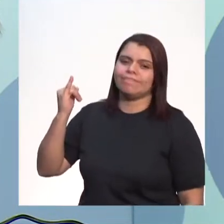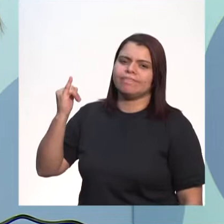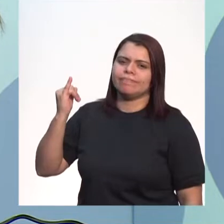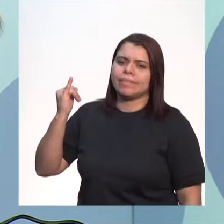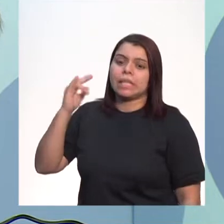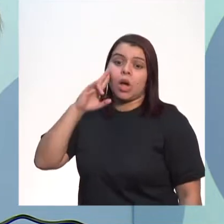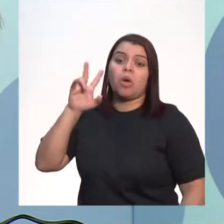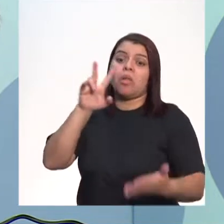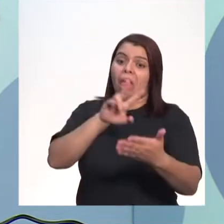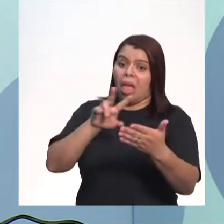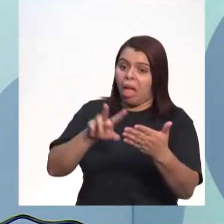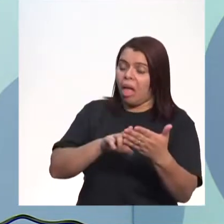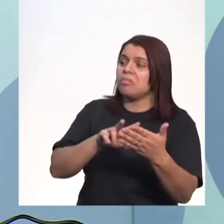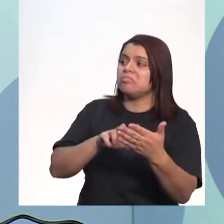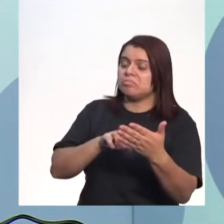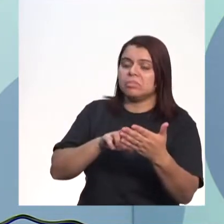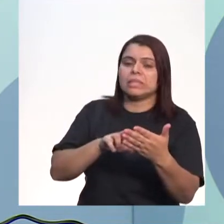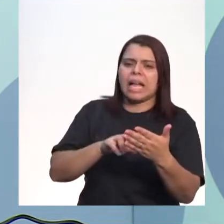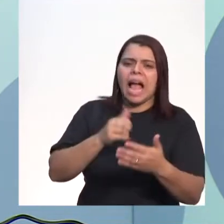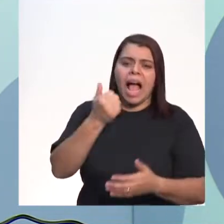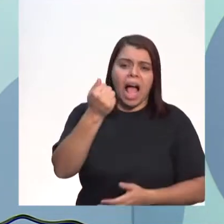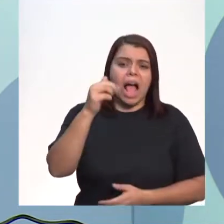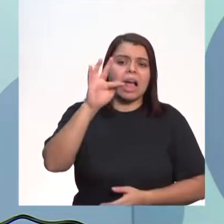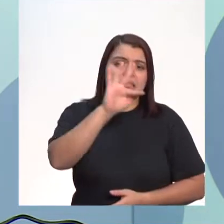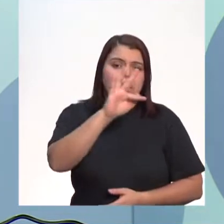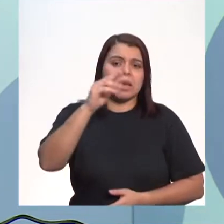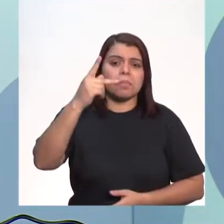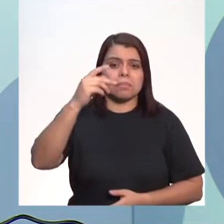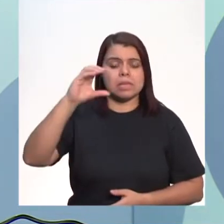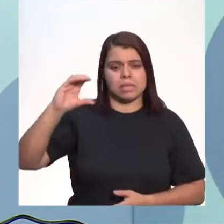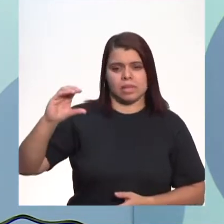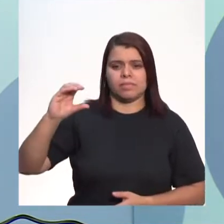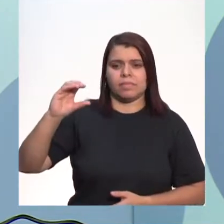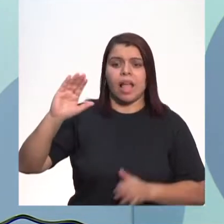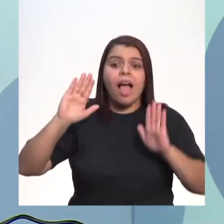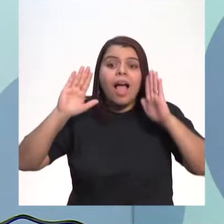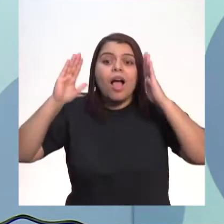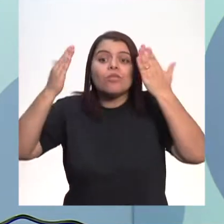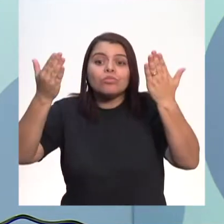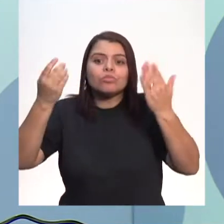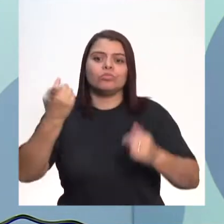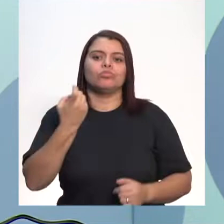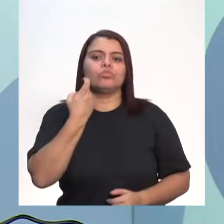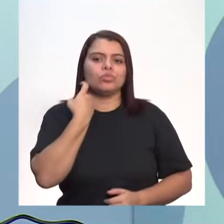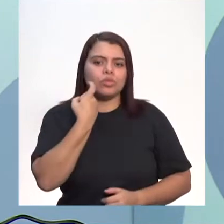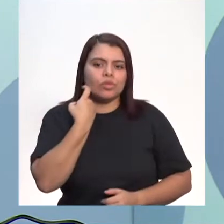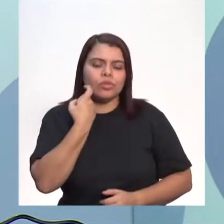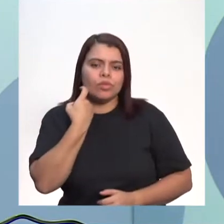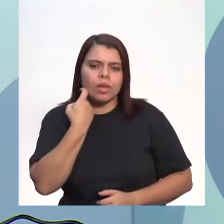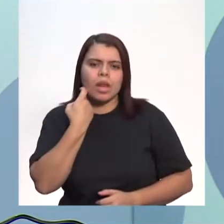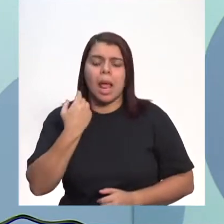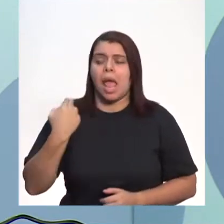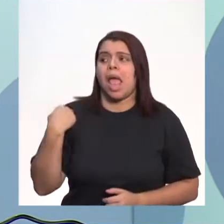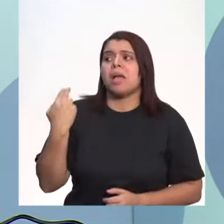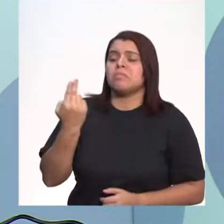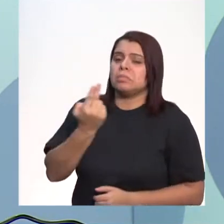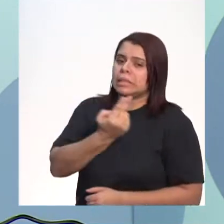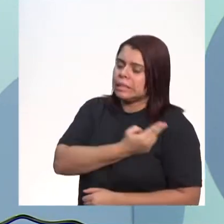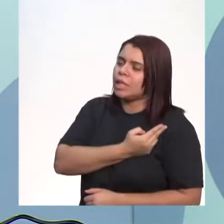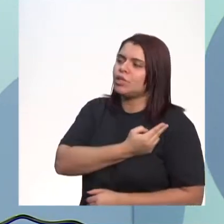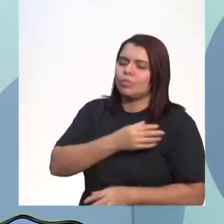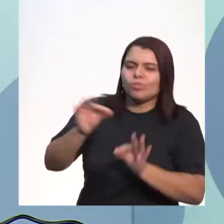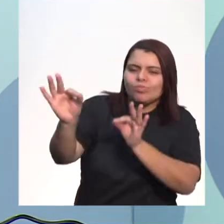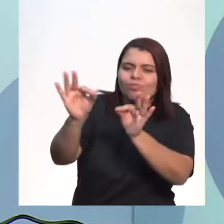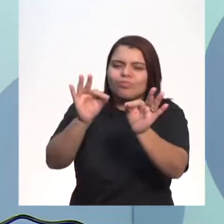as pautas, os ATPCs dos anos iniciais ocorrerão às sextas-feiras, né, para a gente alinhar